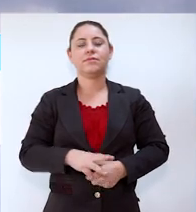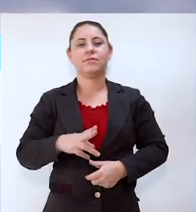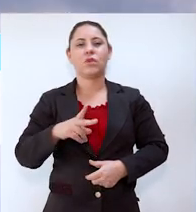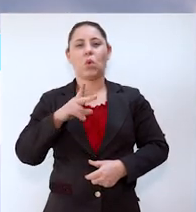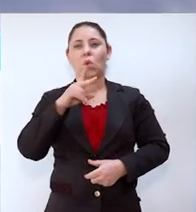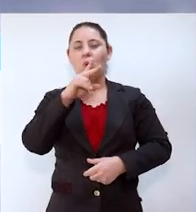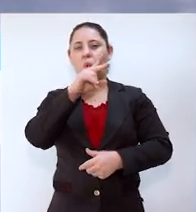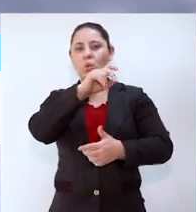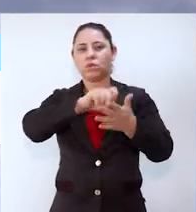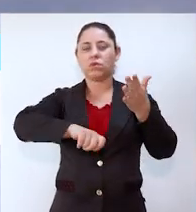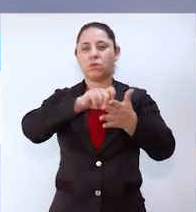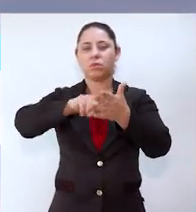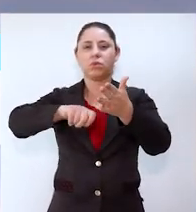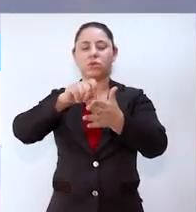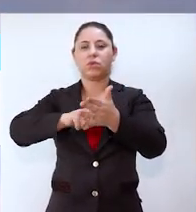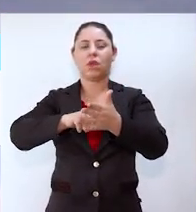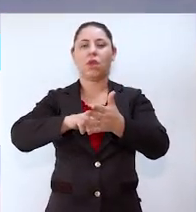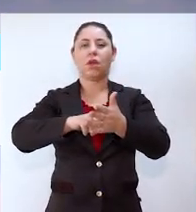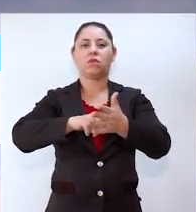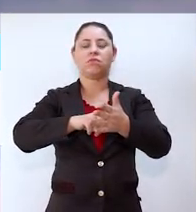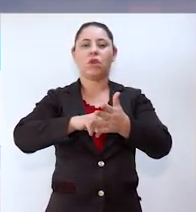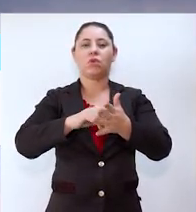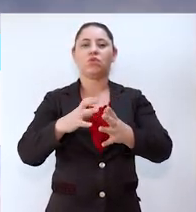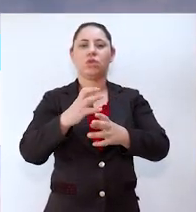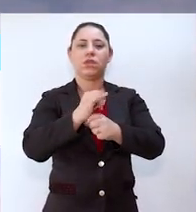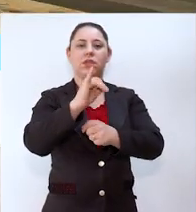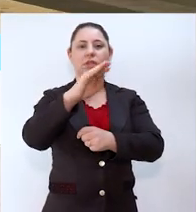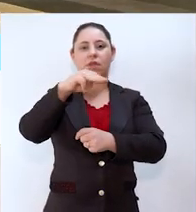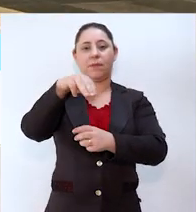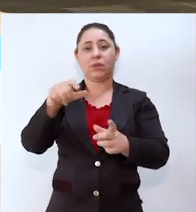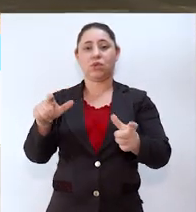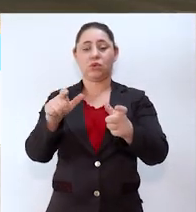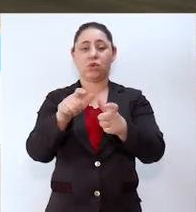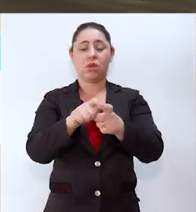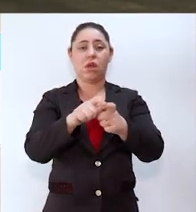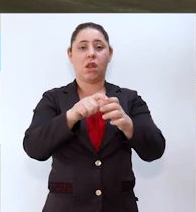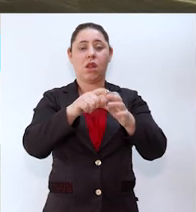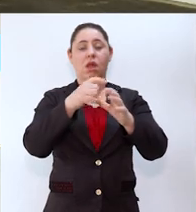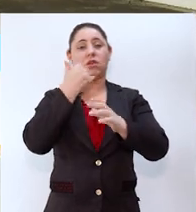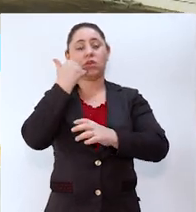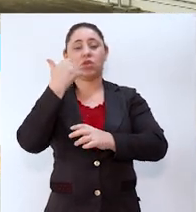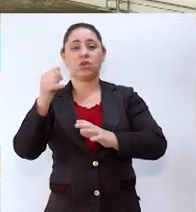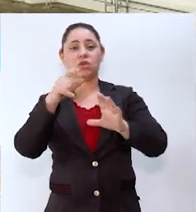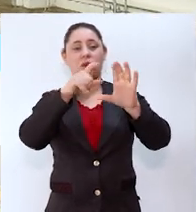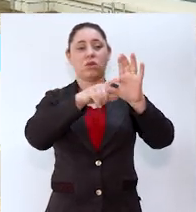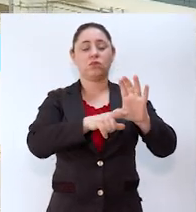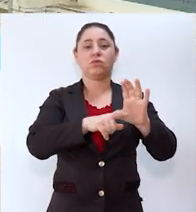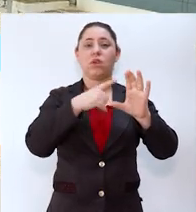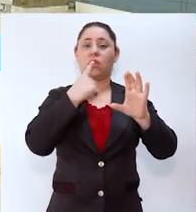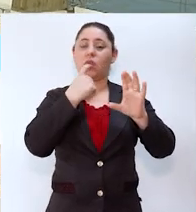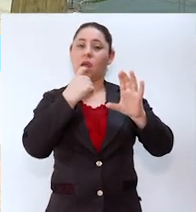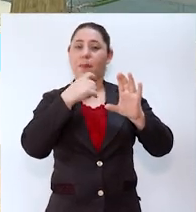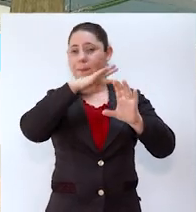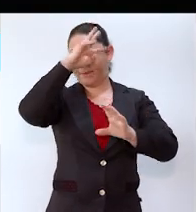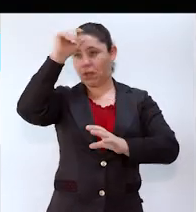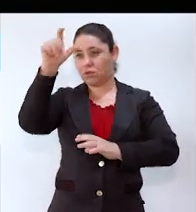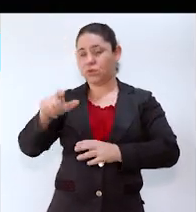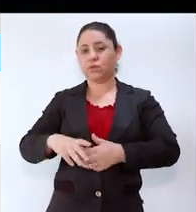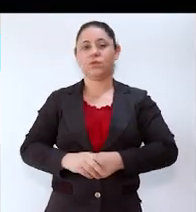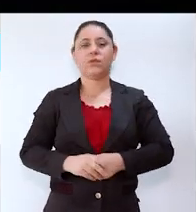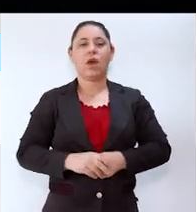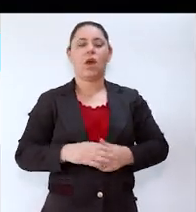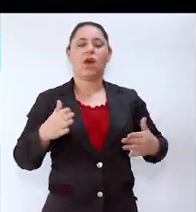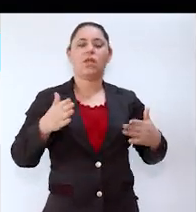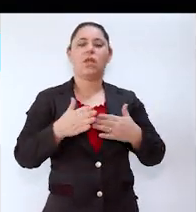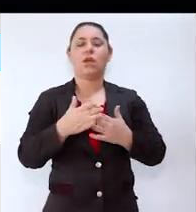O Imposto sobre Circulação de Mercadorias e Serviços, o ICMS, será reduzido na conta de energia elétrica dos sumatogrossenses. A